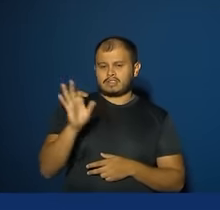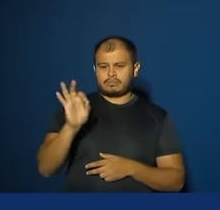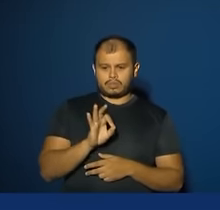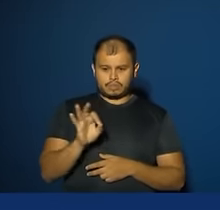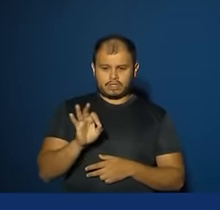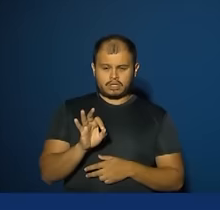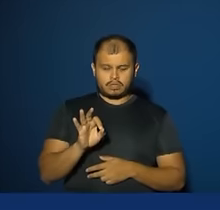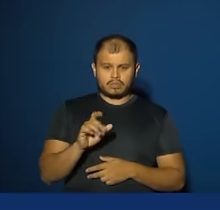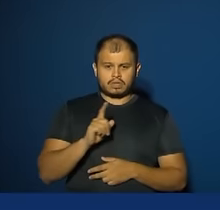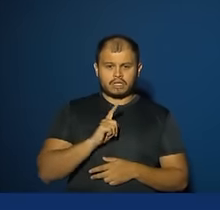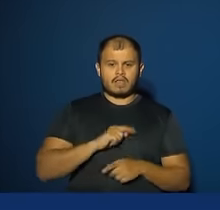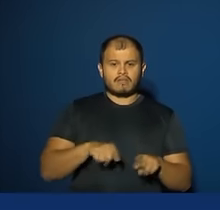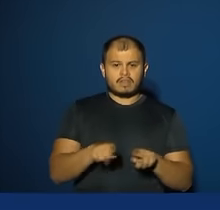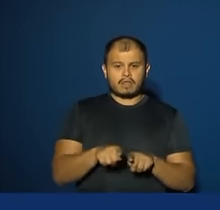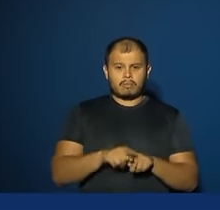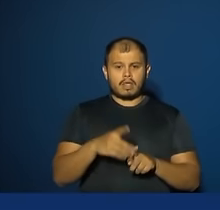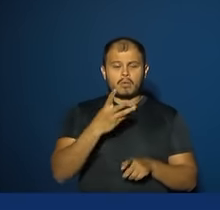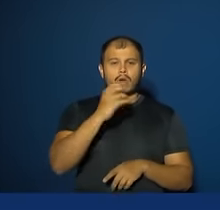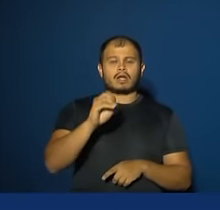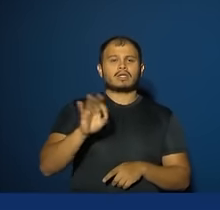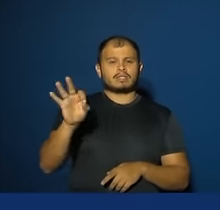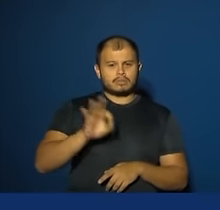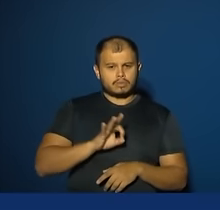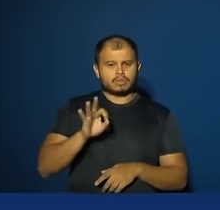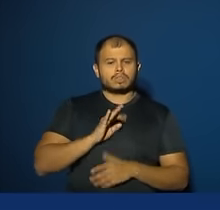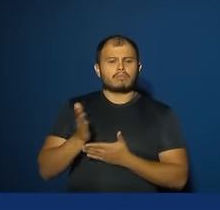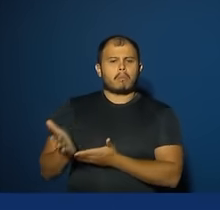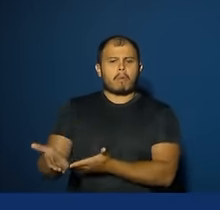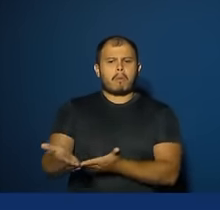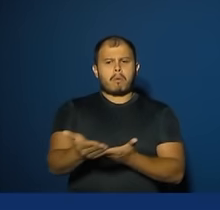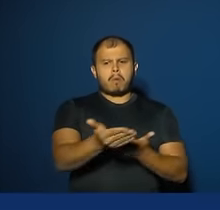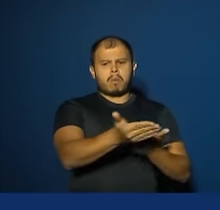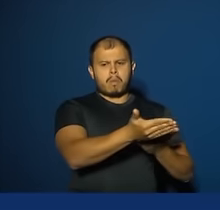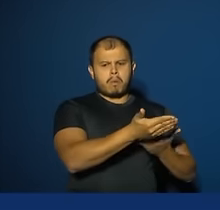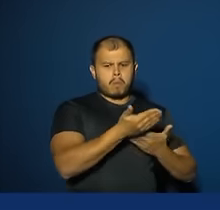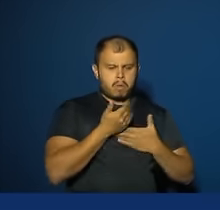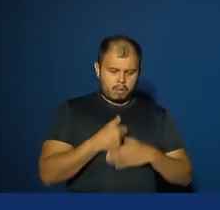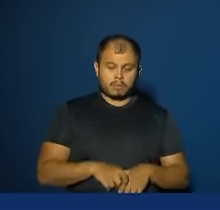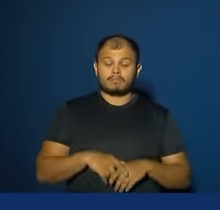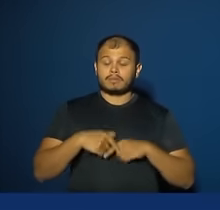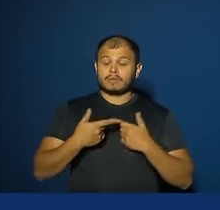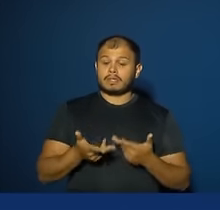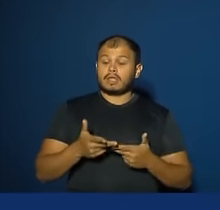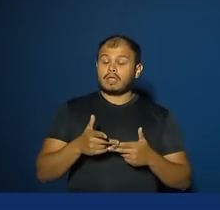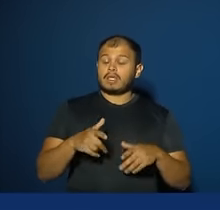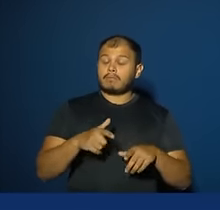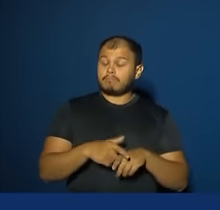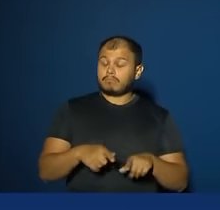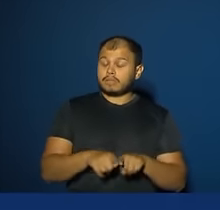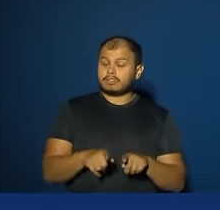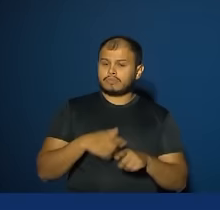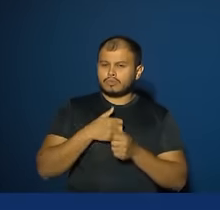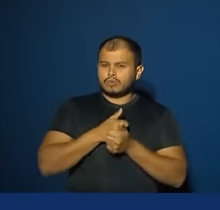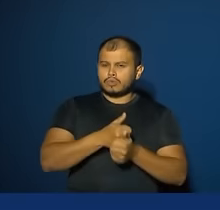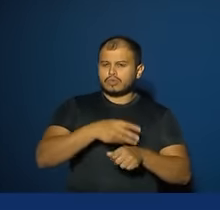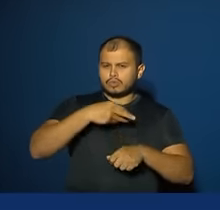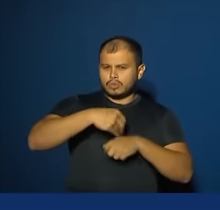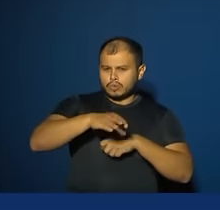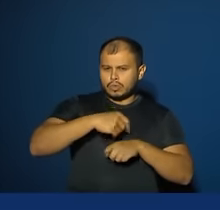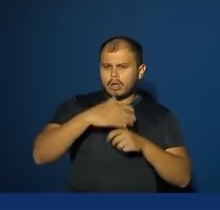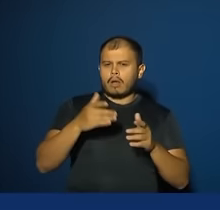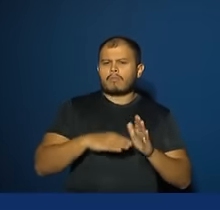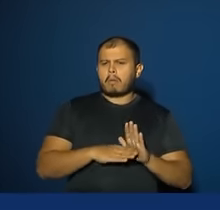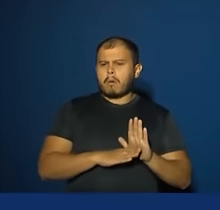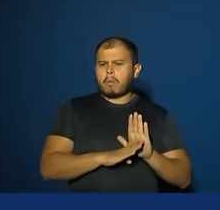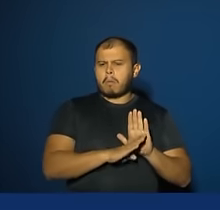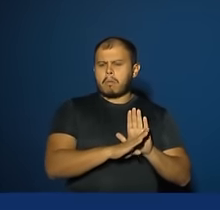33%, sua geração de caixa mais de 40%. Então, ela acontece que, e o guidance dela, com um crescimento enorme,